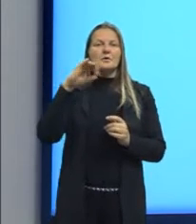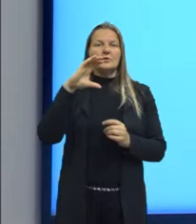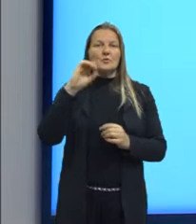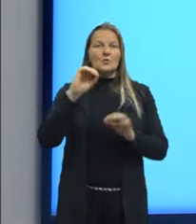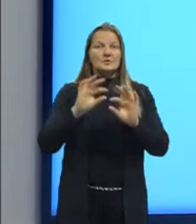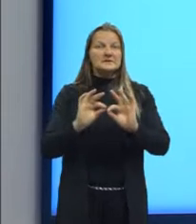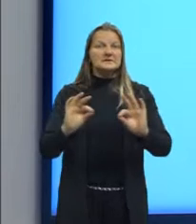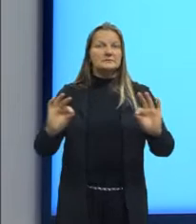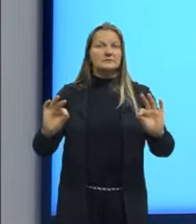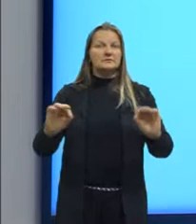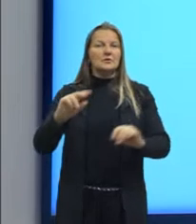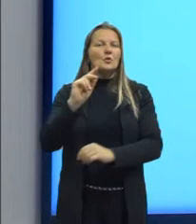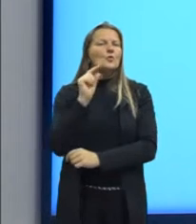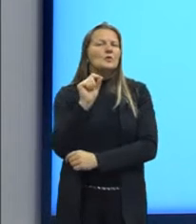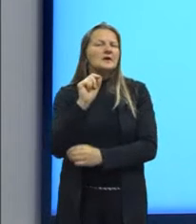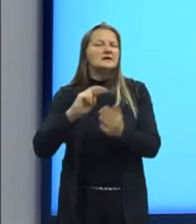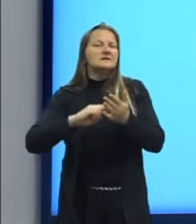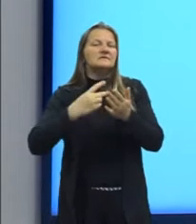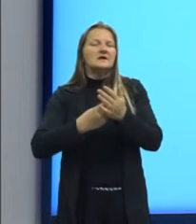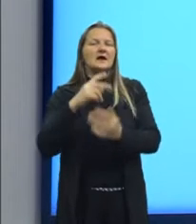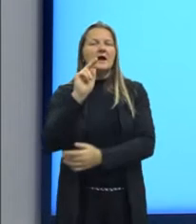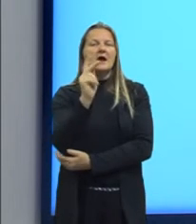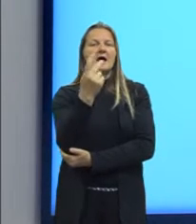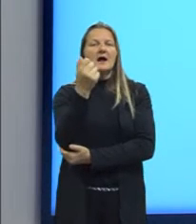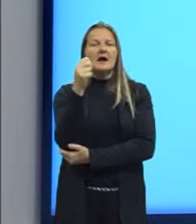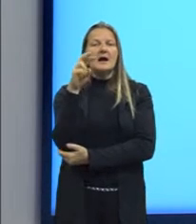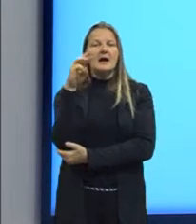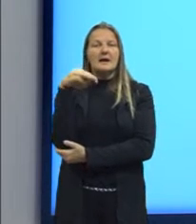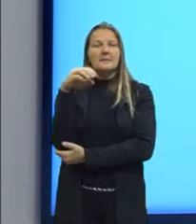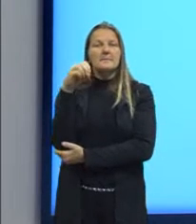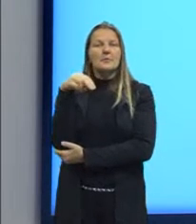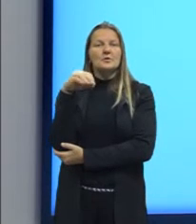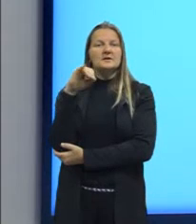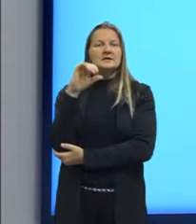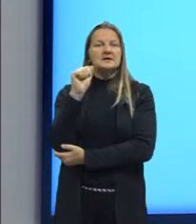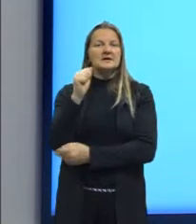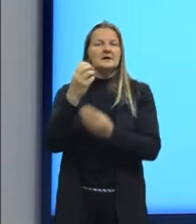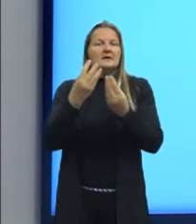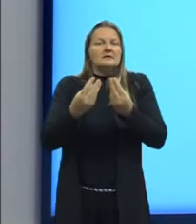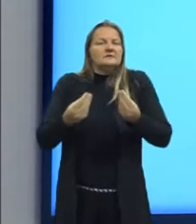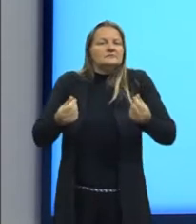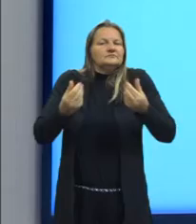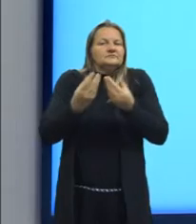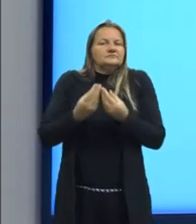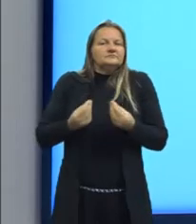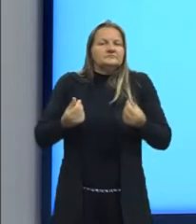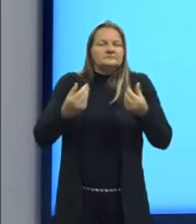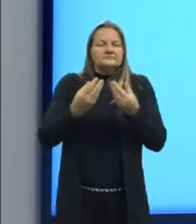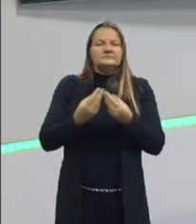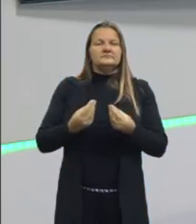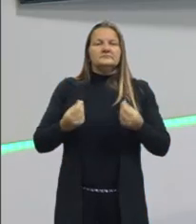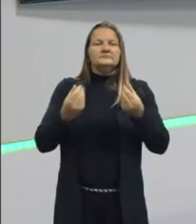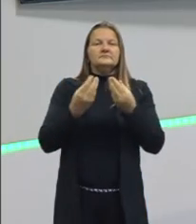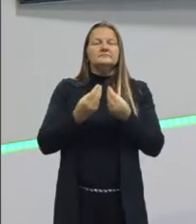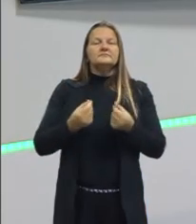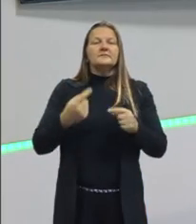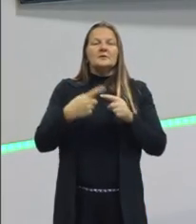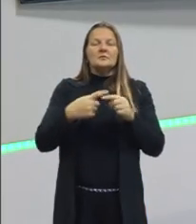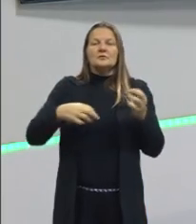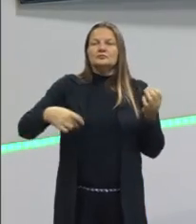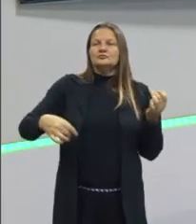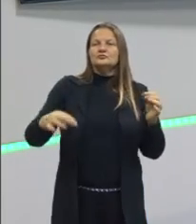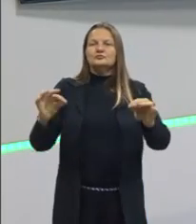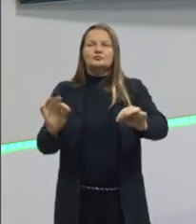Harmonia esse termo a gente lembra um pouco da música né justamente por causa do movimento ali das cordas